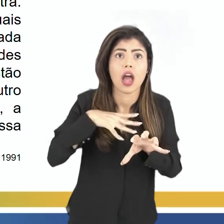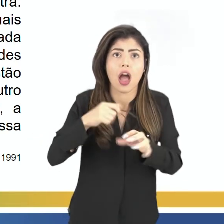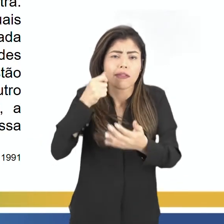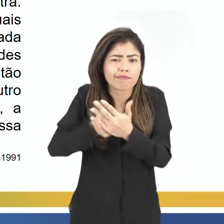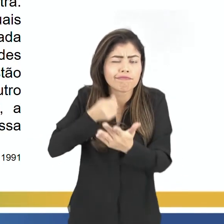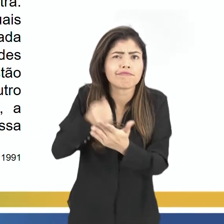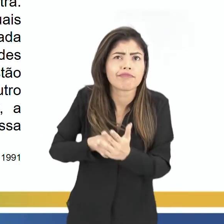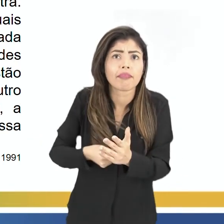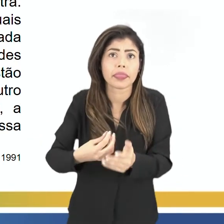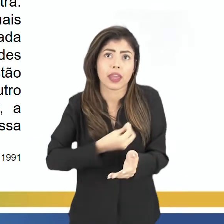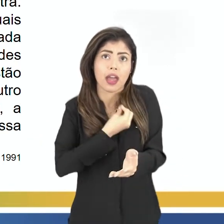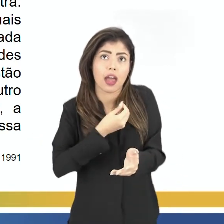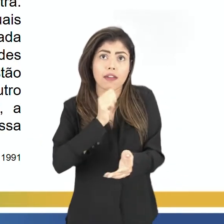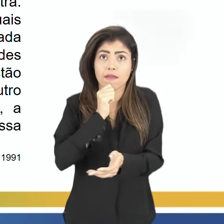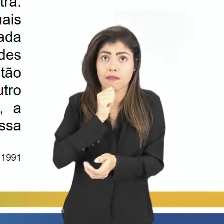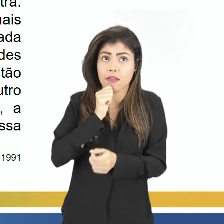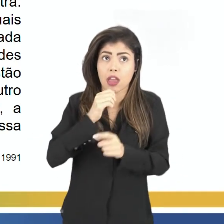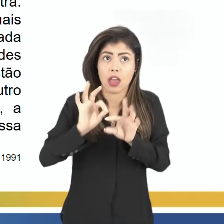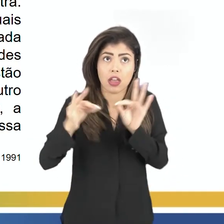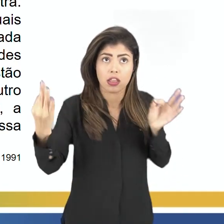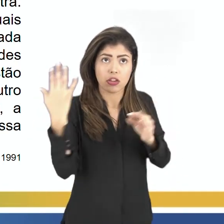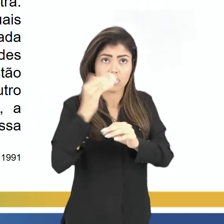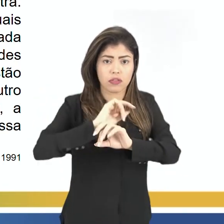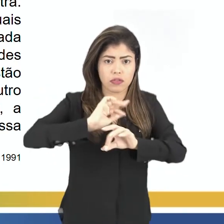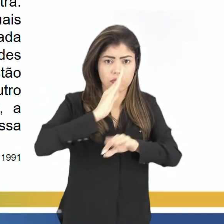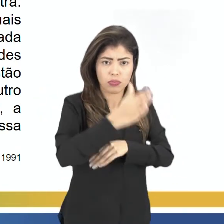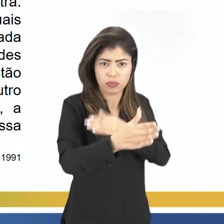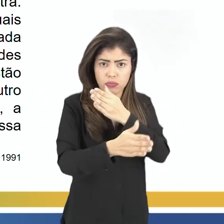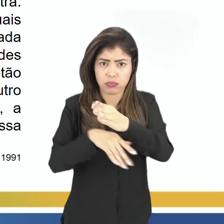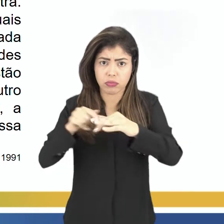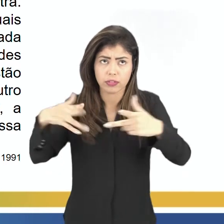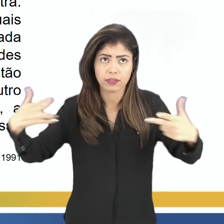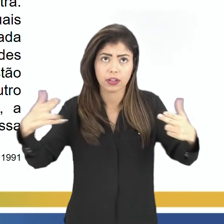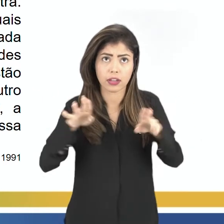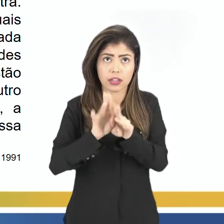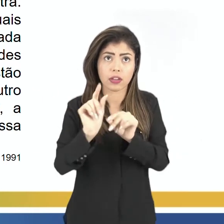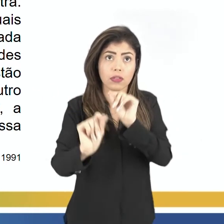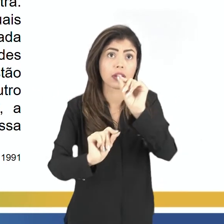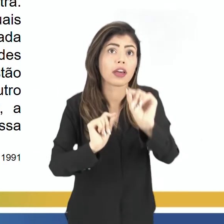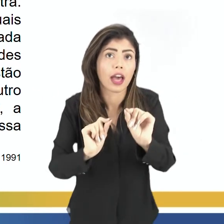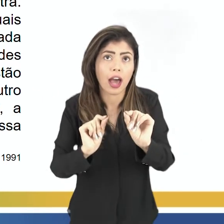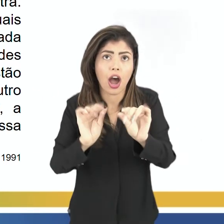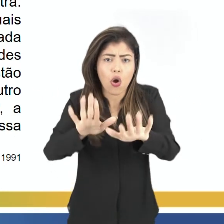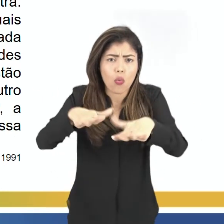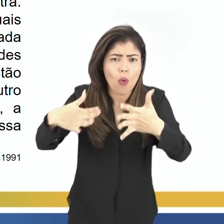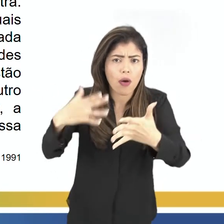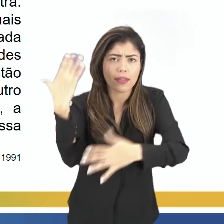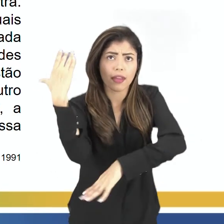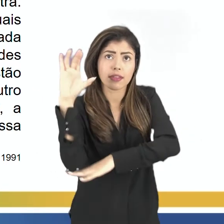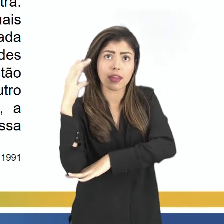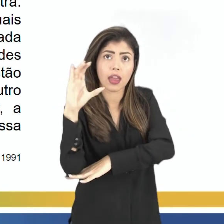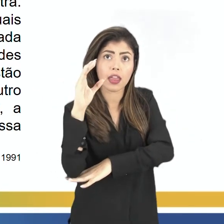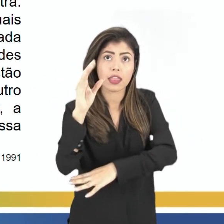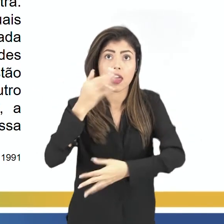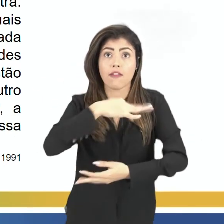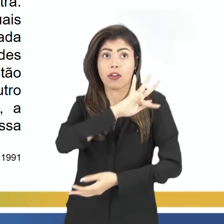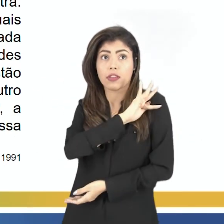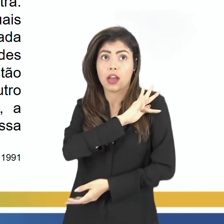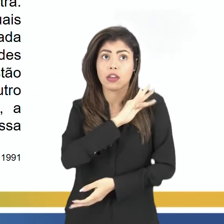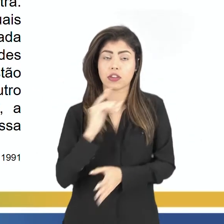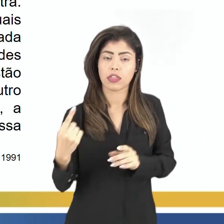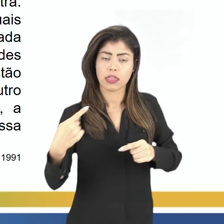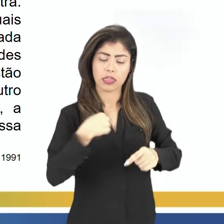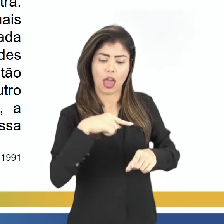esforcemo-nos por determinar, ainda que em linhas gerais apenas, o que seja ele e de qual das ciências ou faculdades